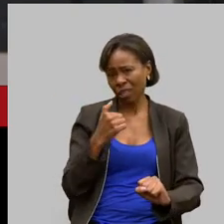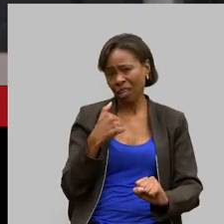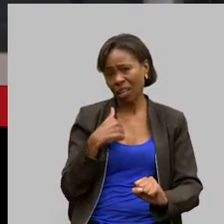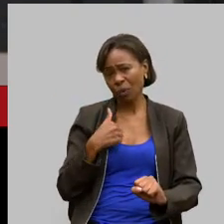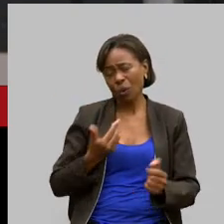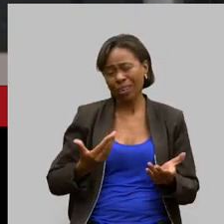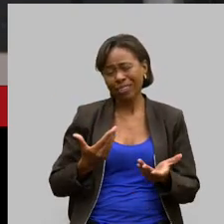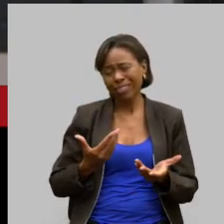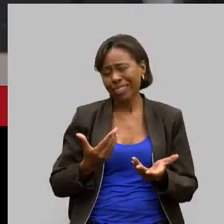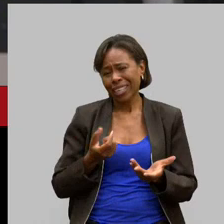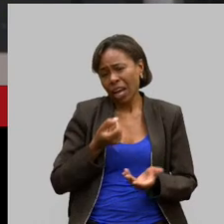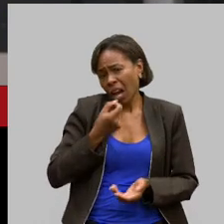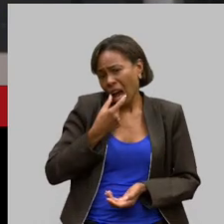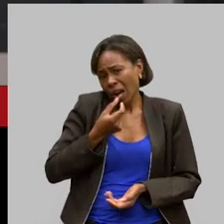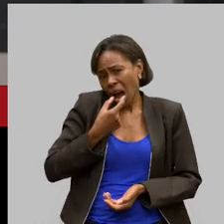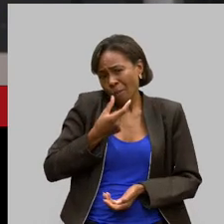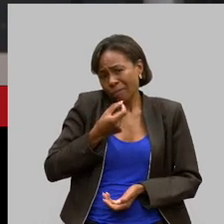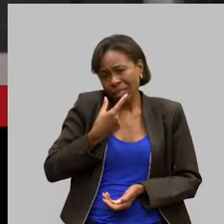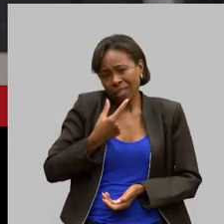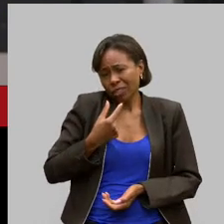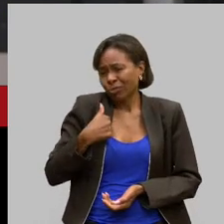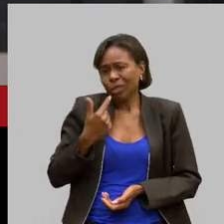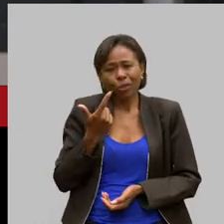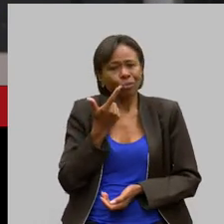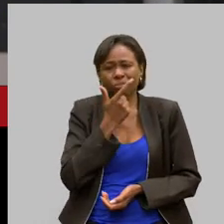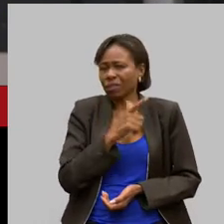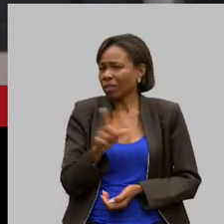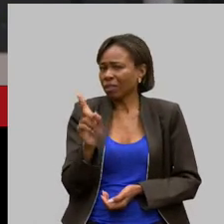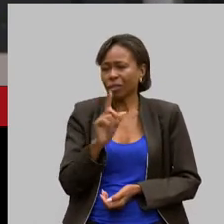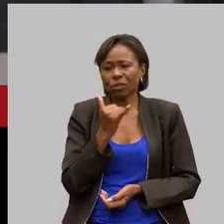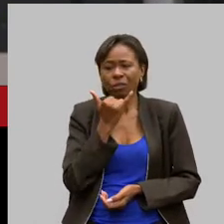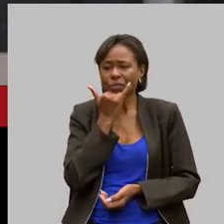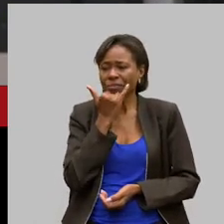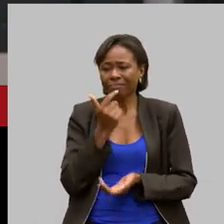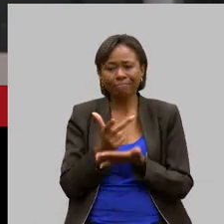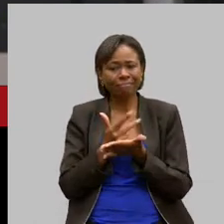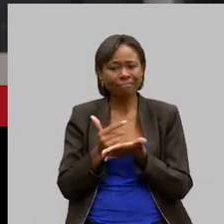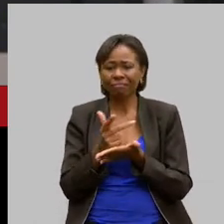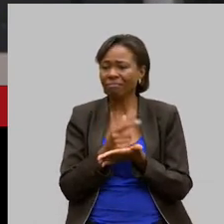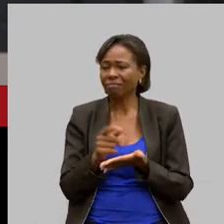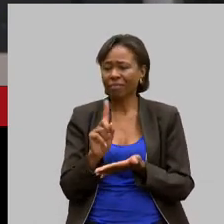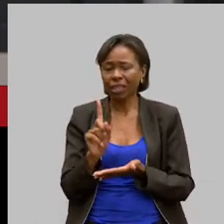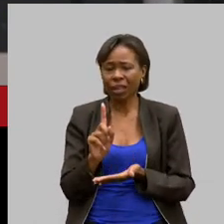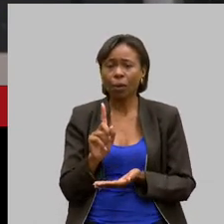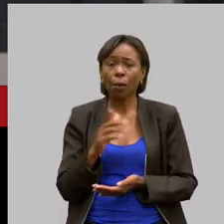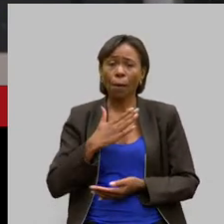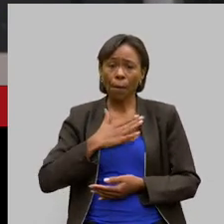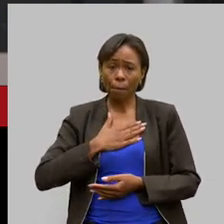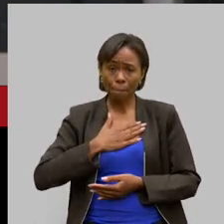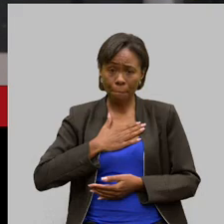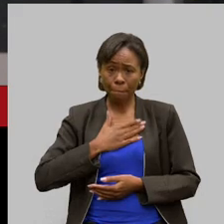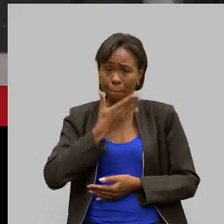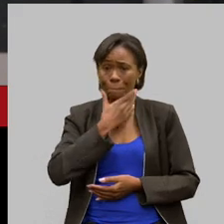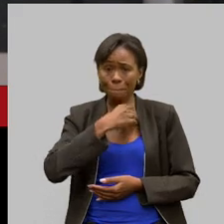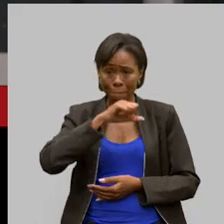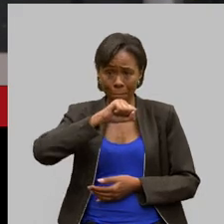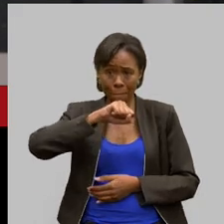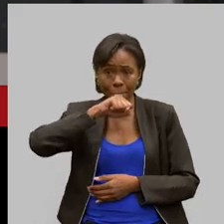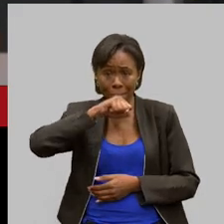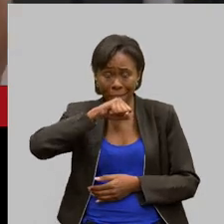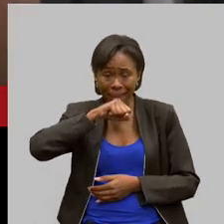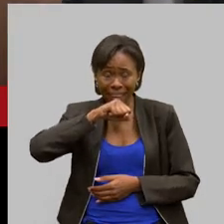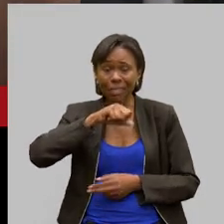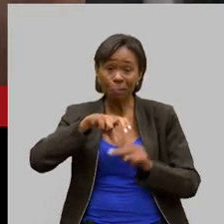consegui fazer o seu desenho Cristiano e o meu pai o desenho nasceu aí porque o meu